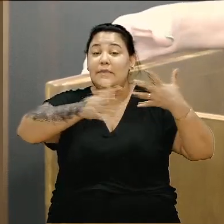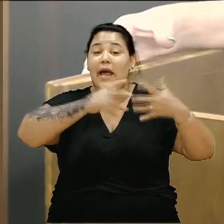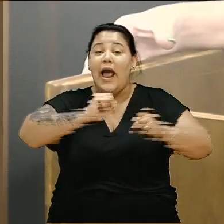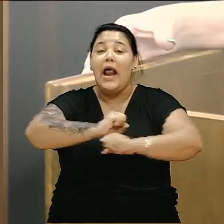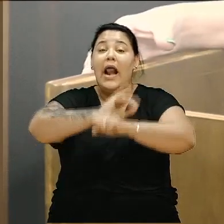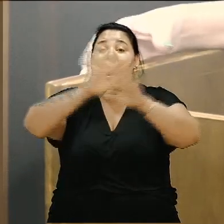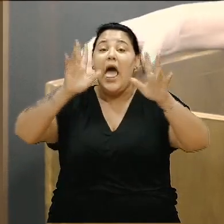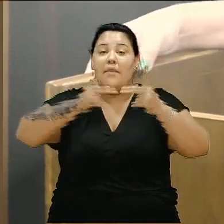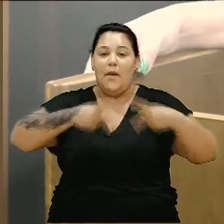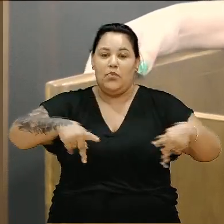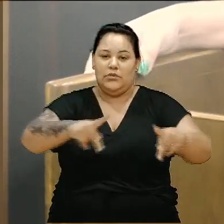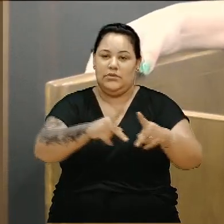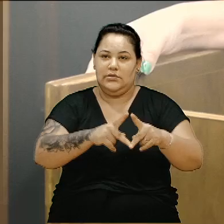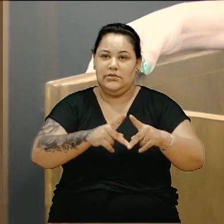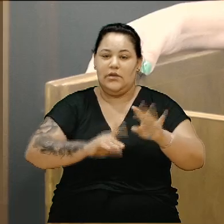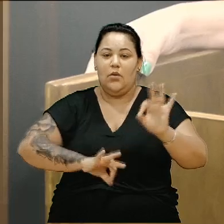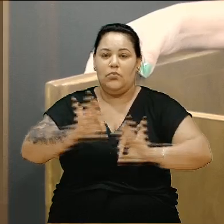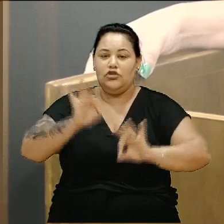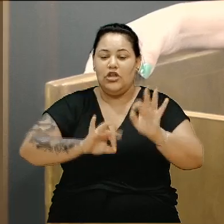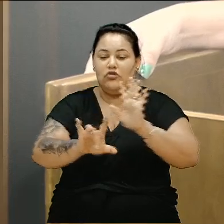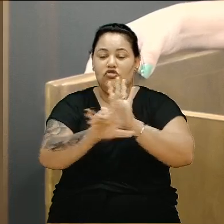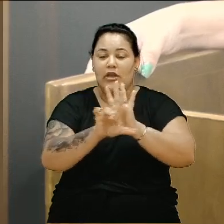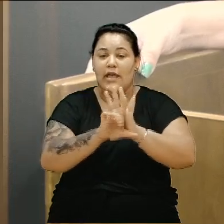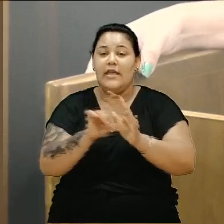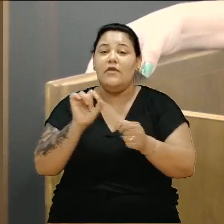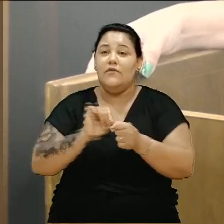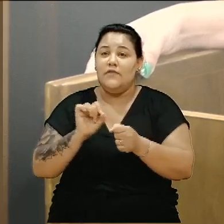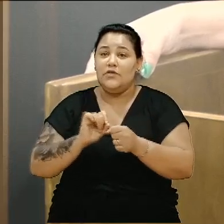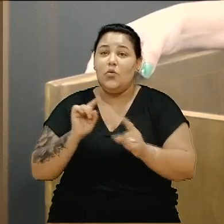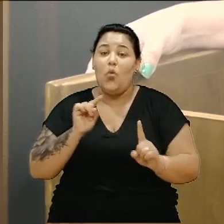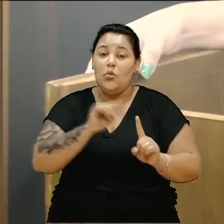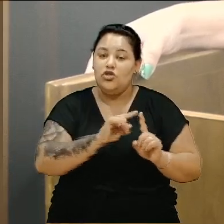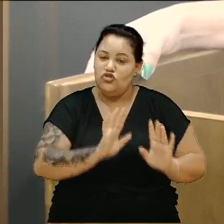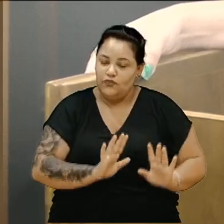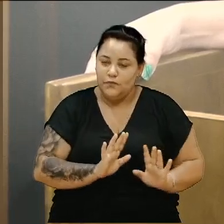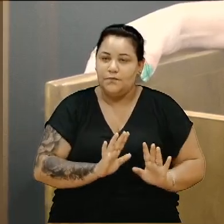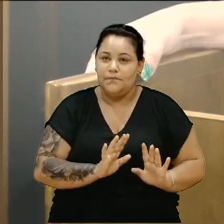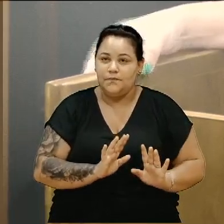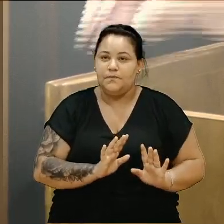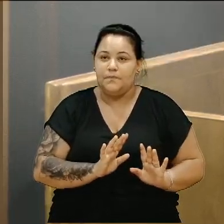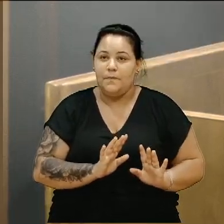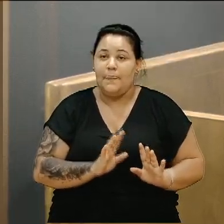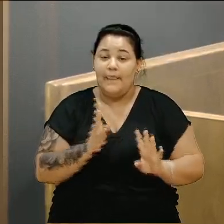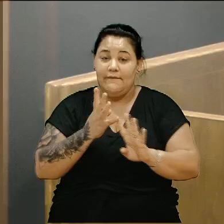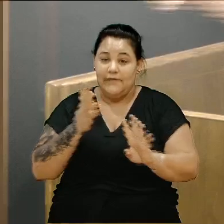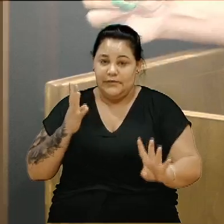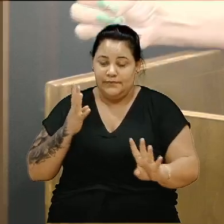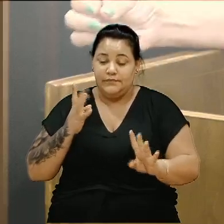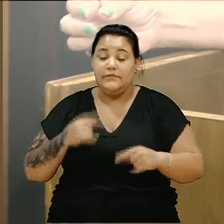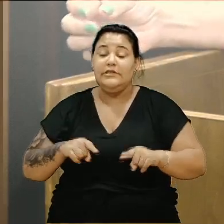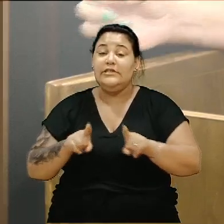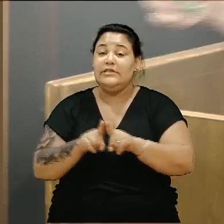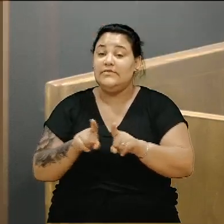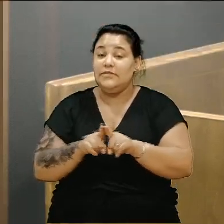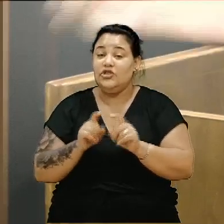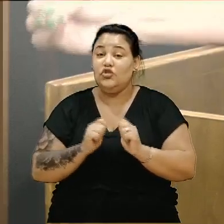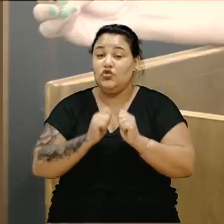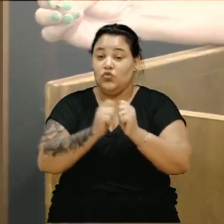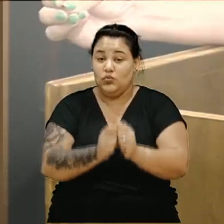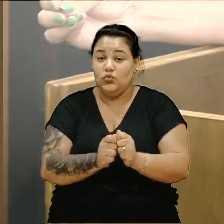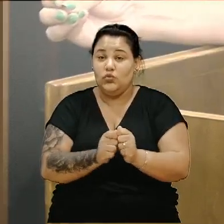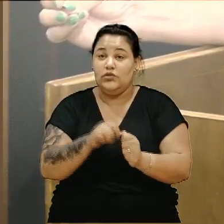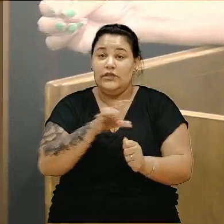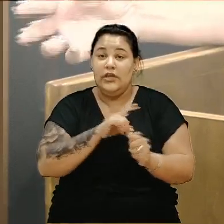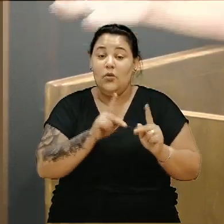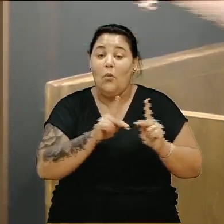um projeto de lei que eu protocolei nesse intuito, da questão das filas, e além de constar no portal